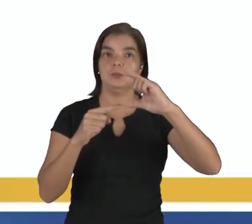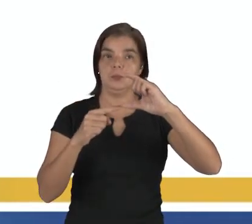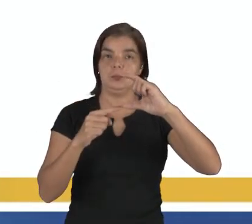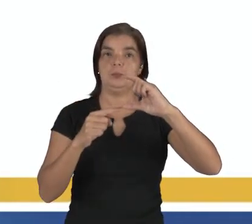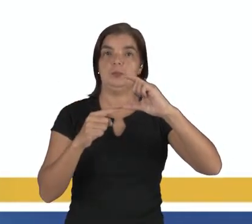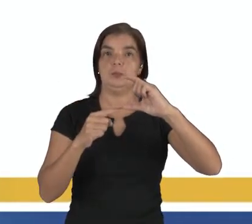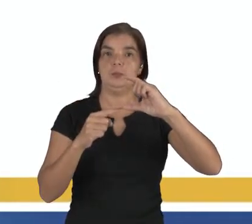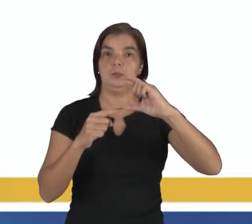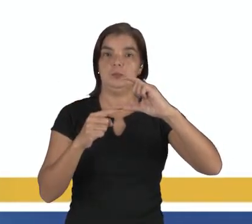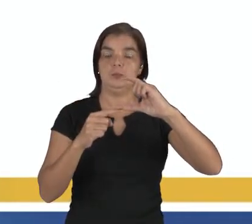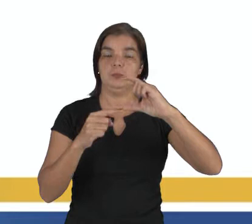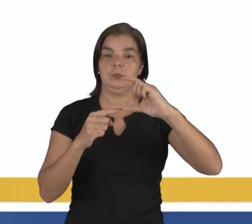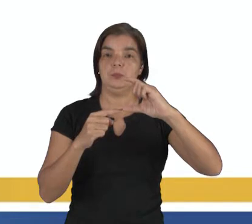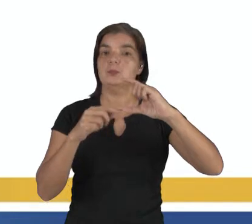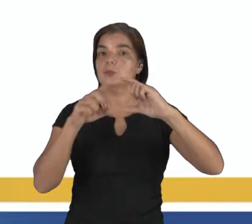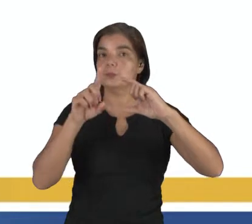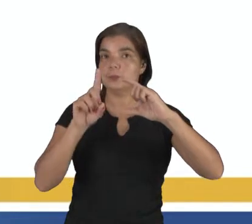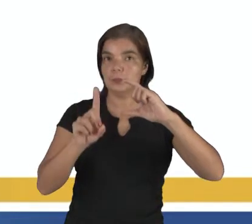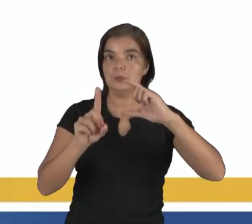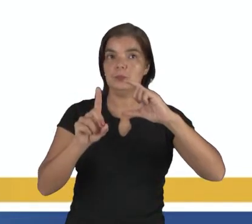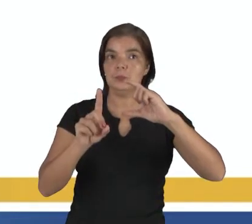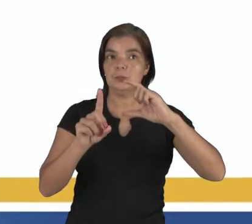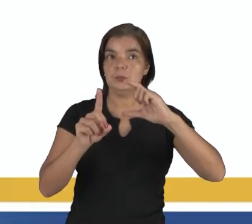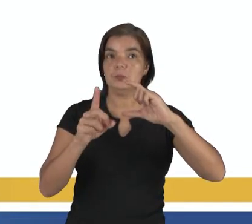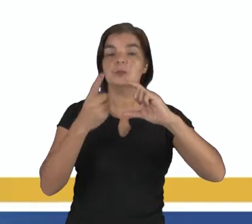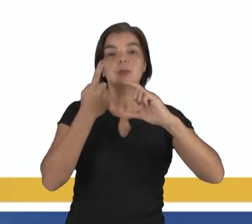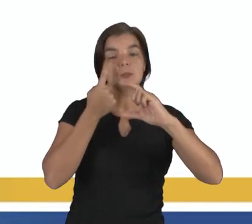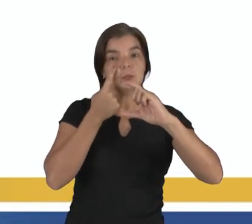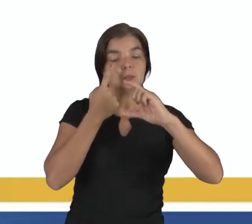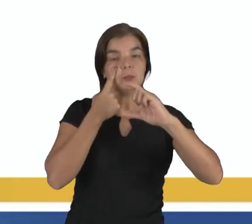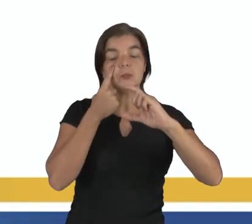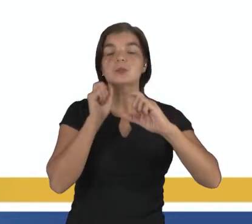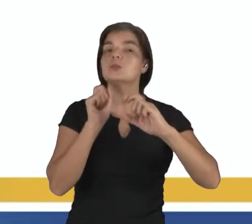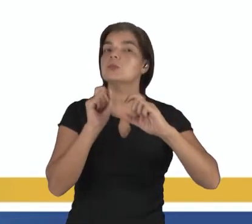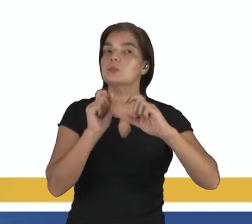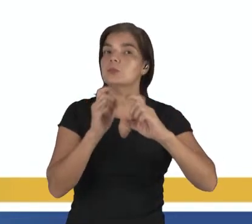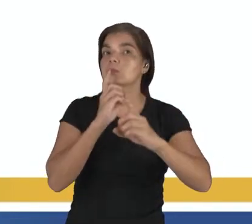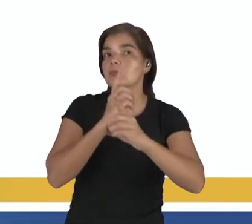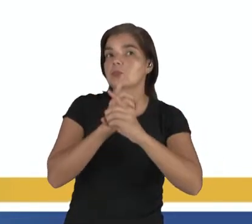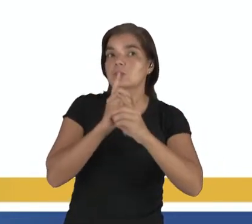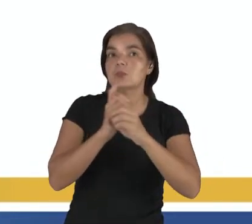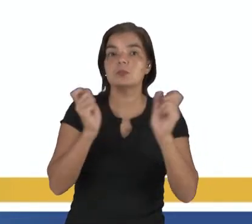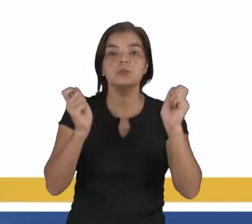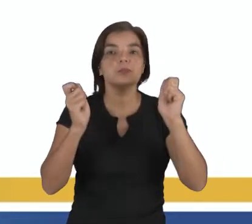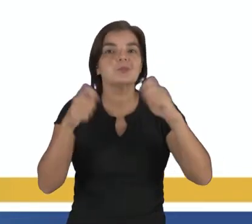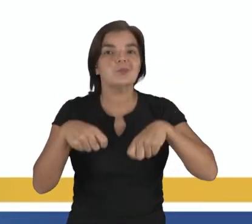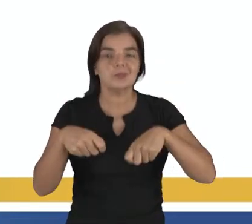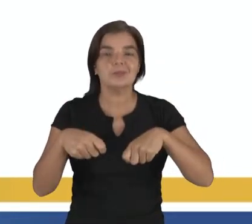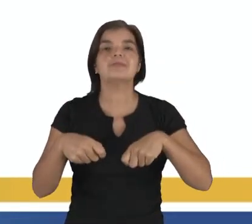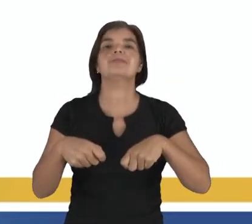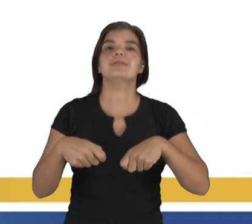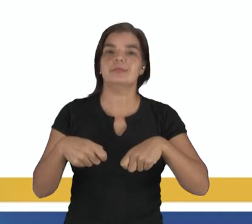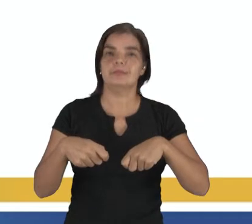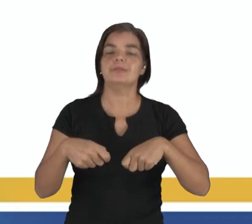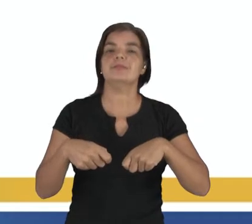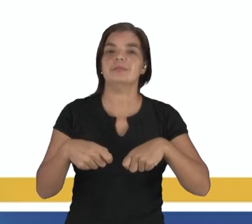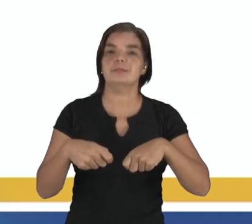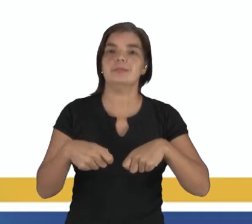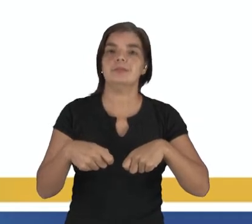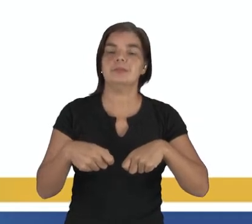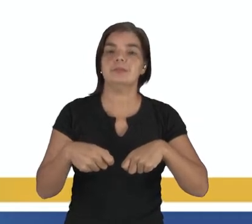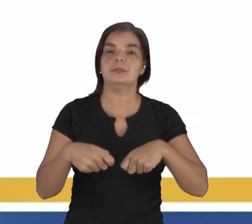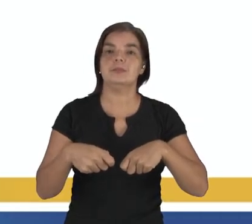entre o comprimento de uma circunferência e o diâmetro, podemos encontrar uma expressão